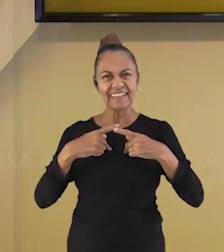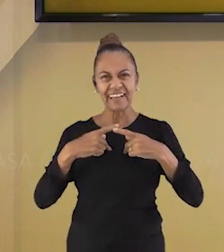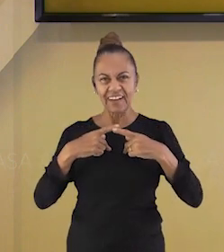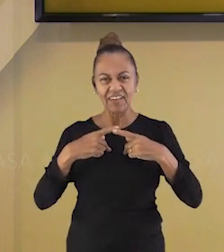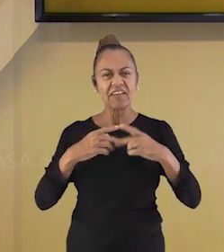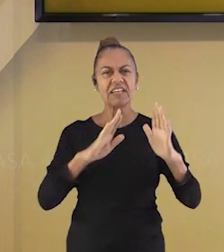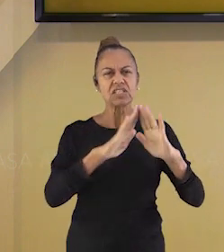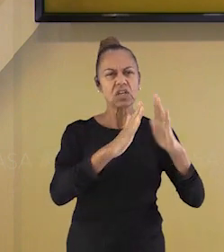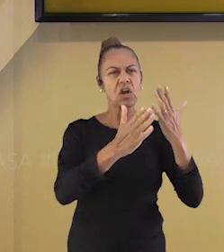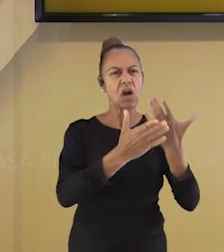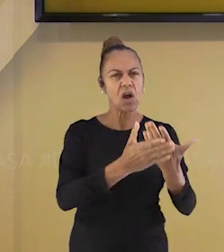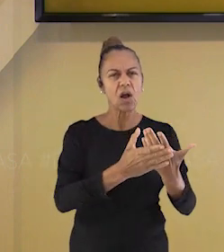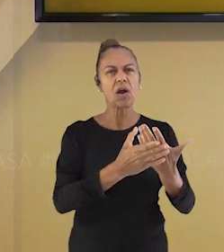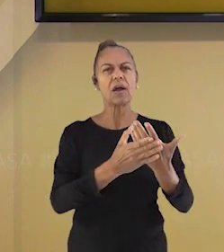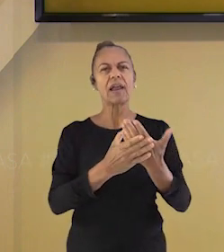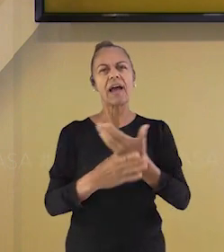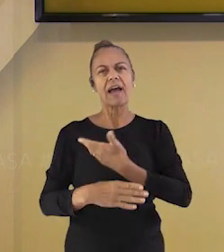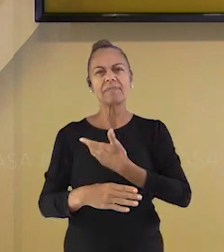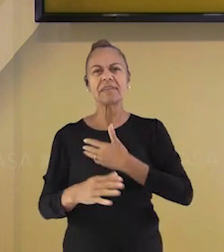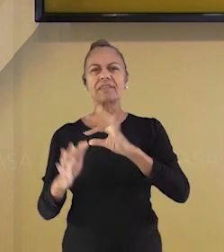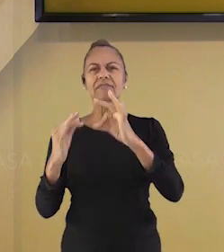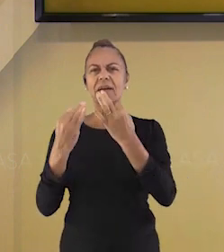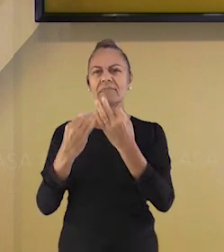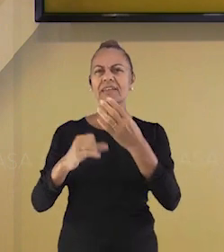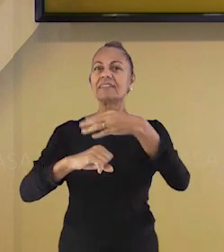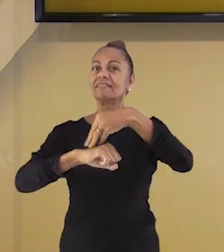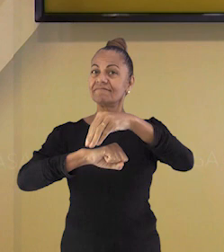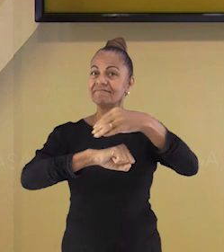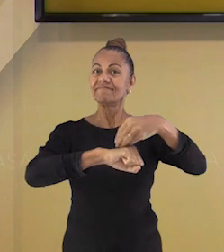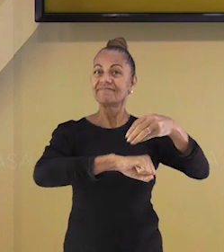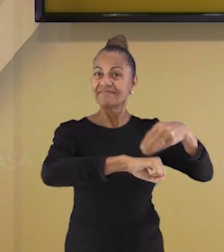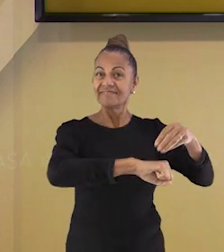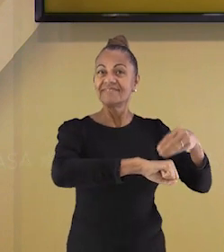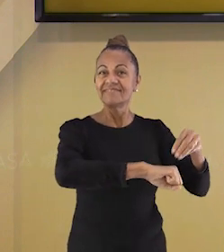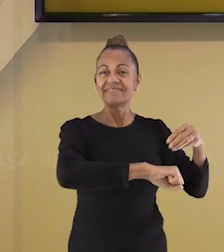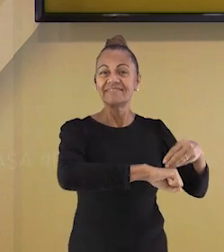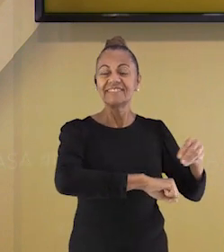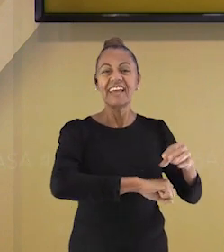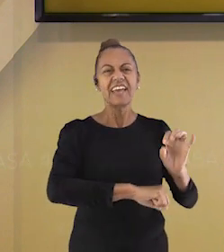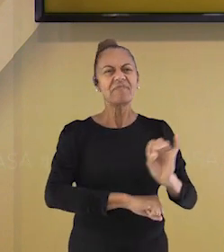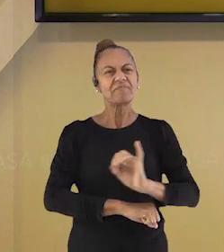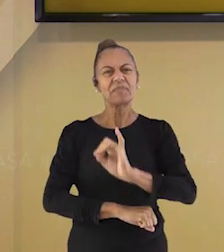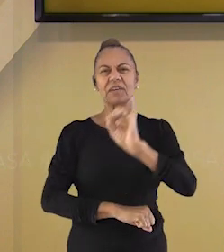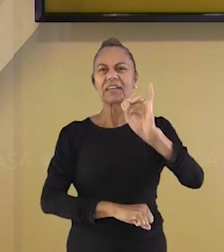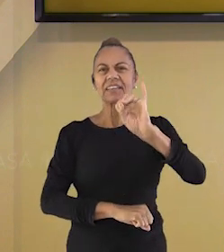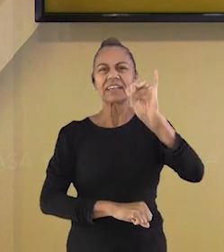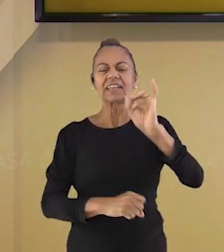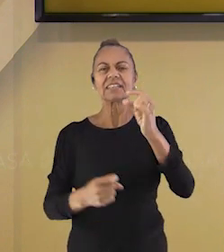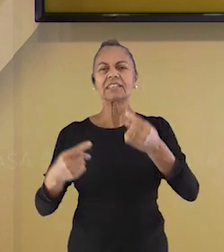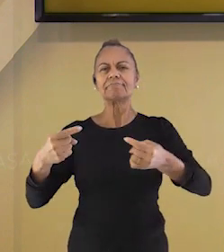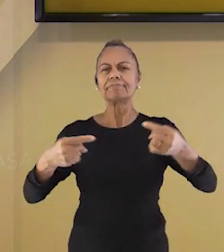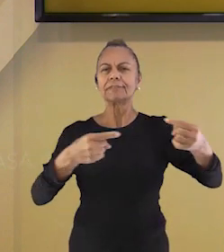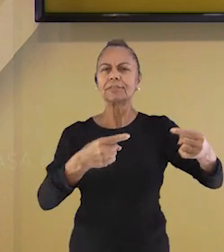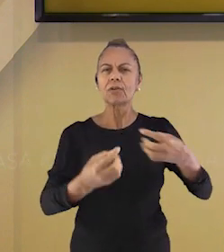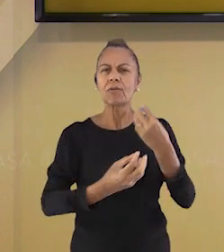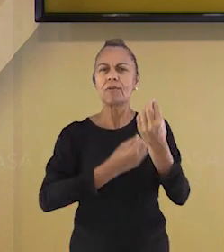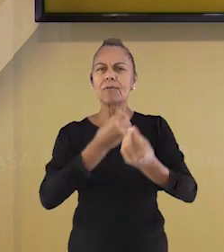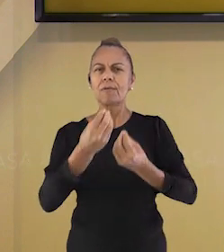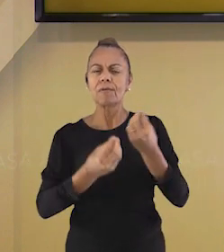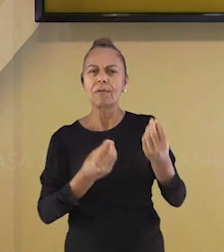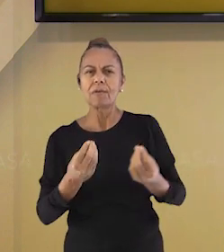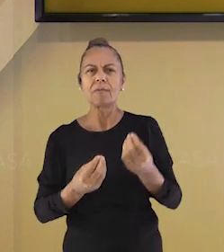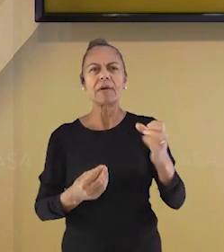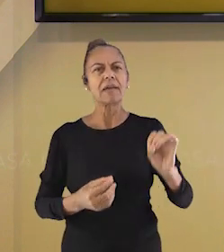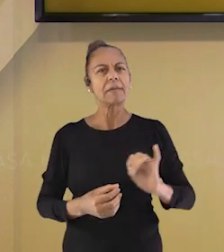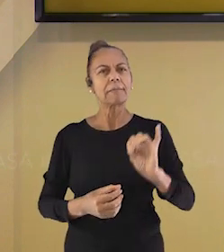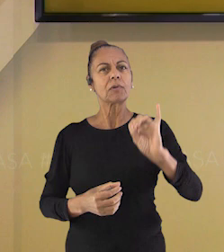encontro só para vocês. Levem essa discussão para a escola, amigos e familiares, pois é muito importante e